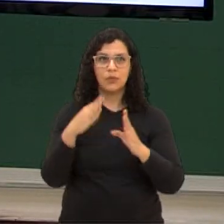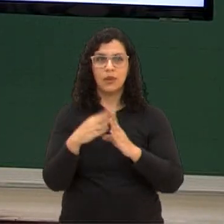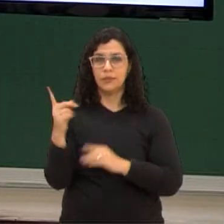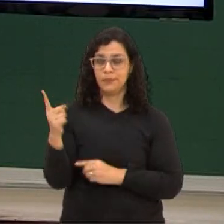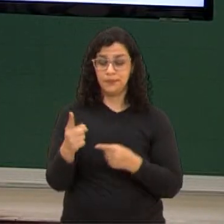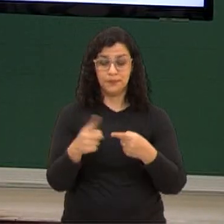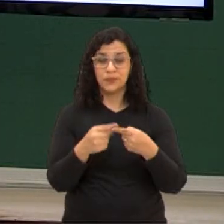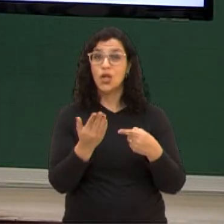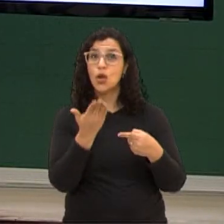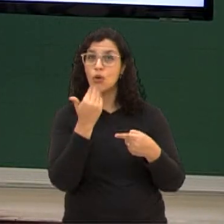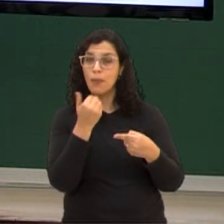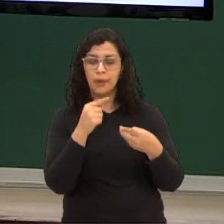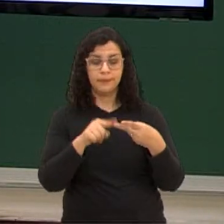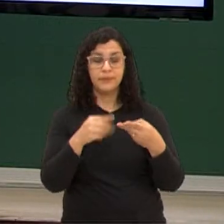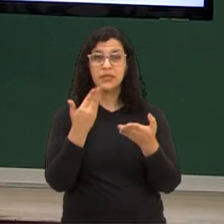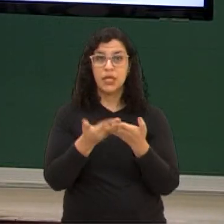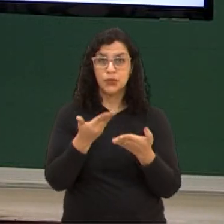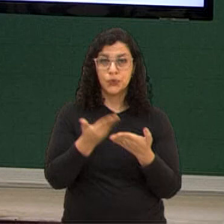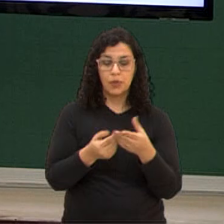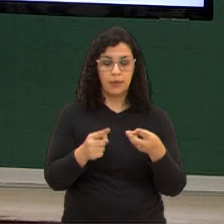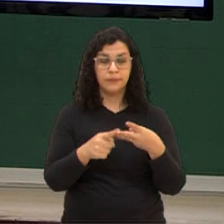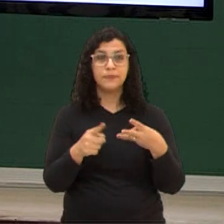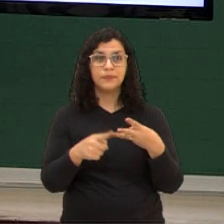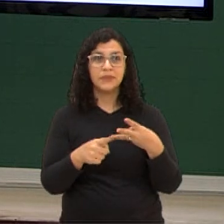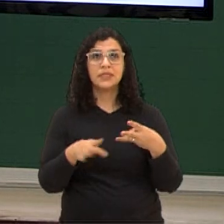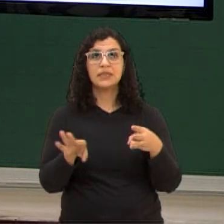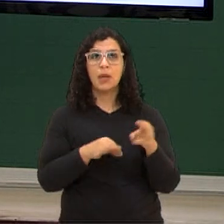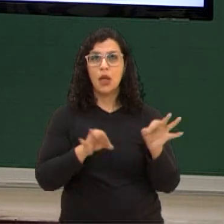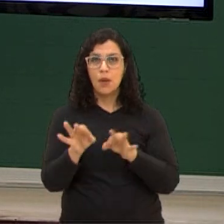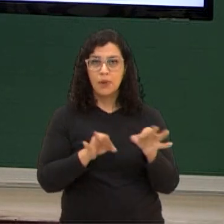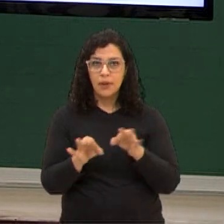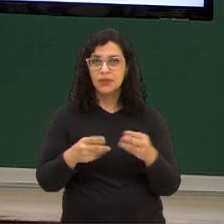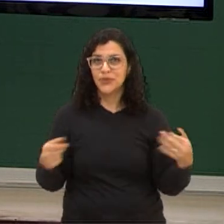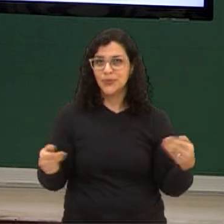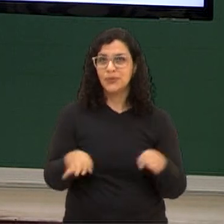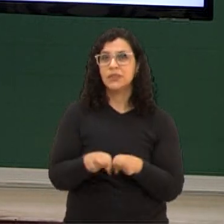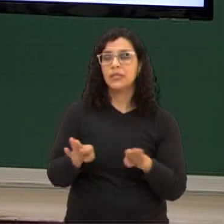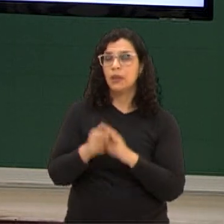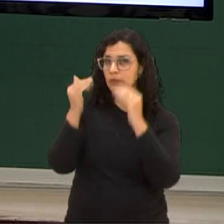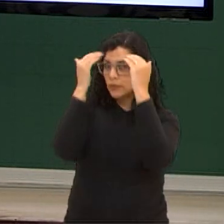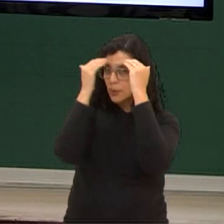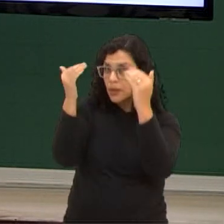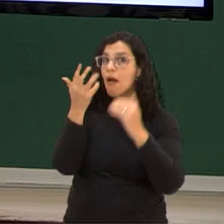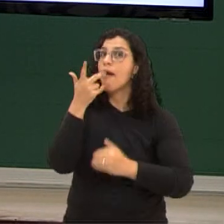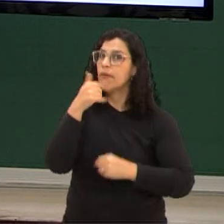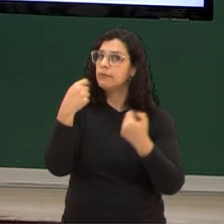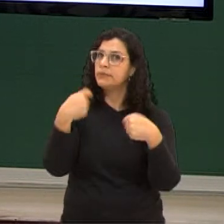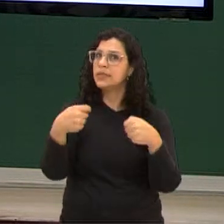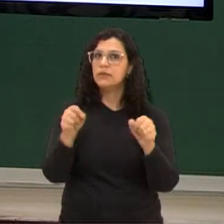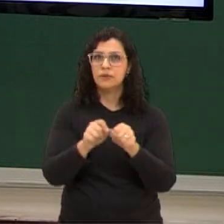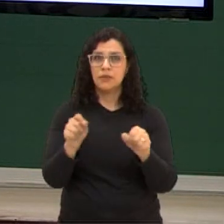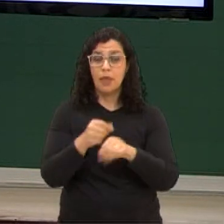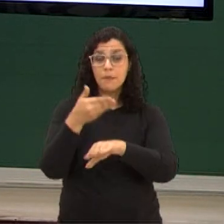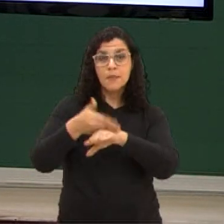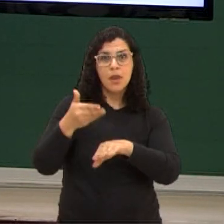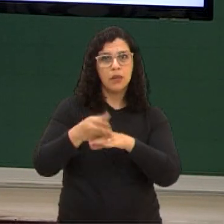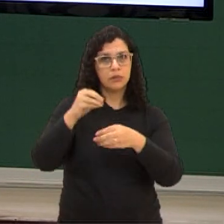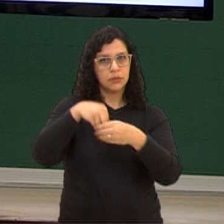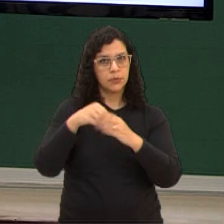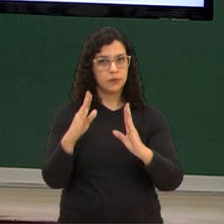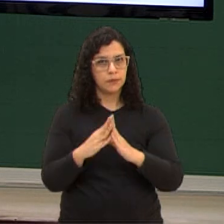Comer, estudar, recorrer e obedecer, que são as ações que as crianças precisam